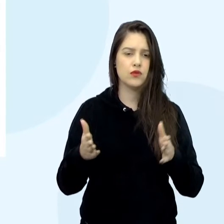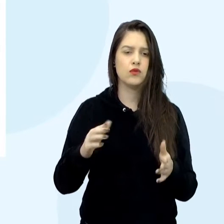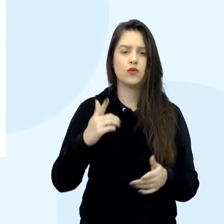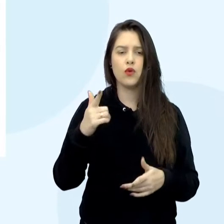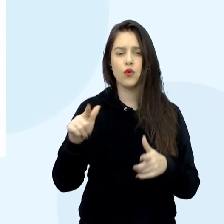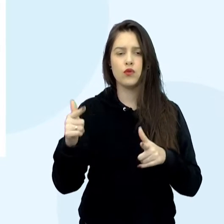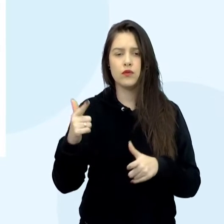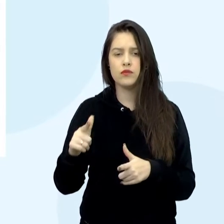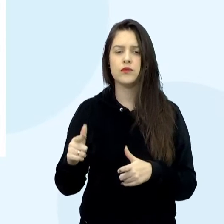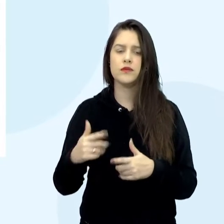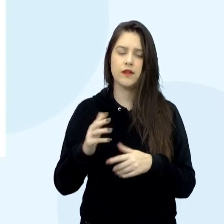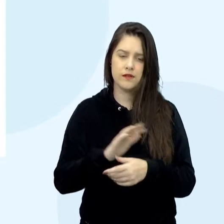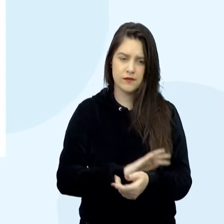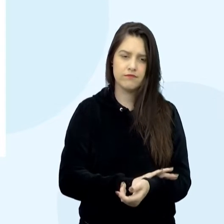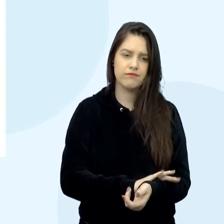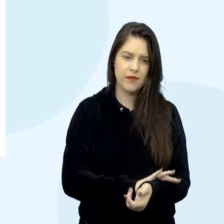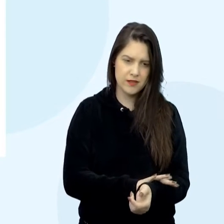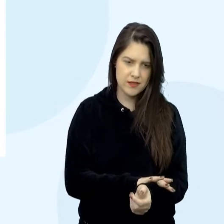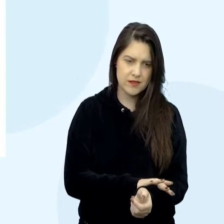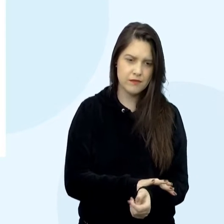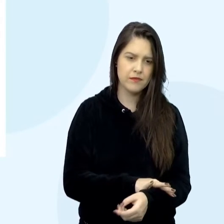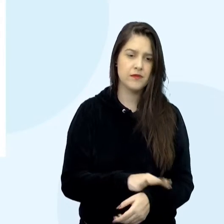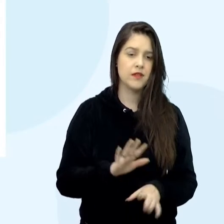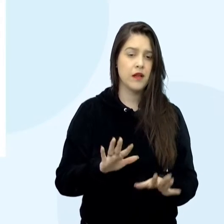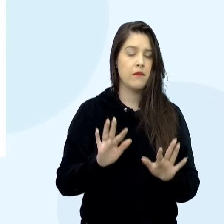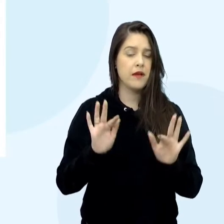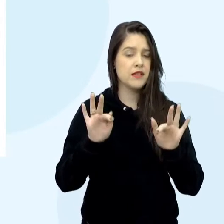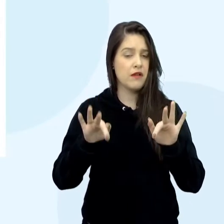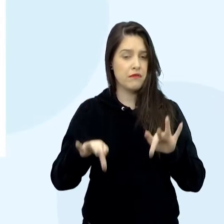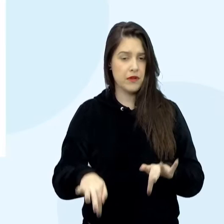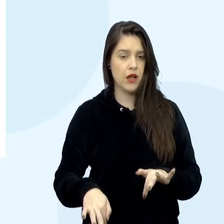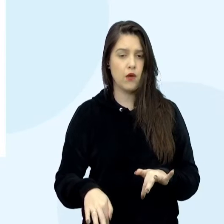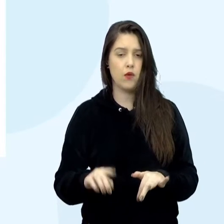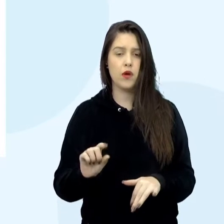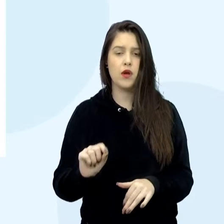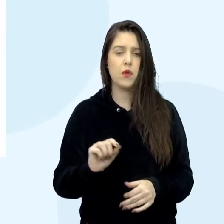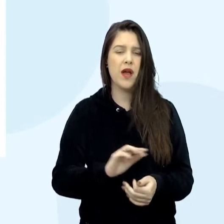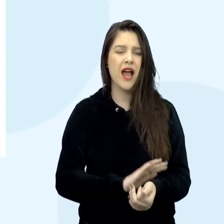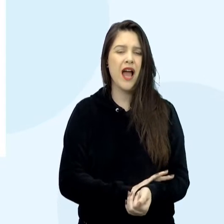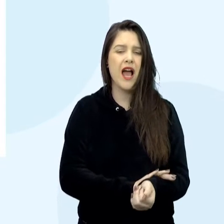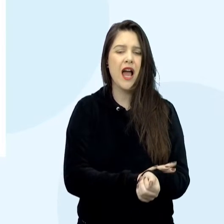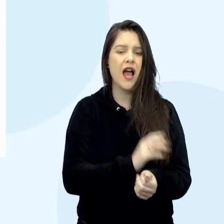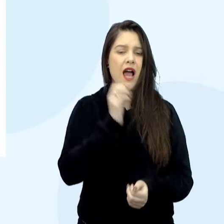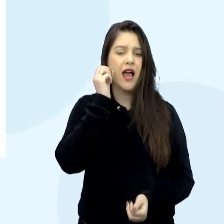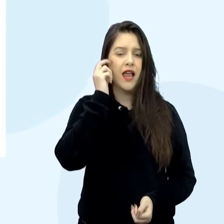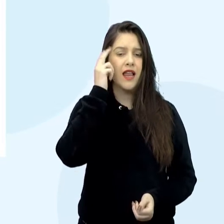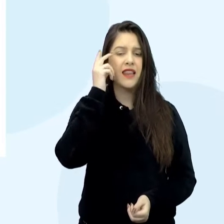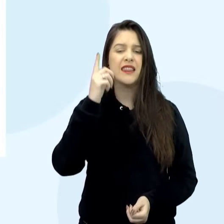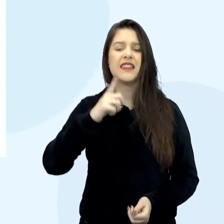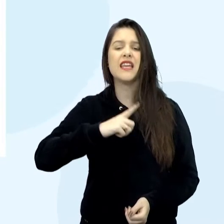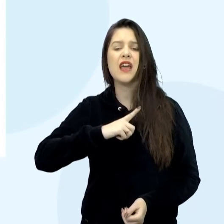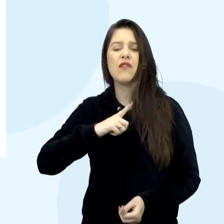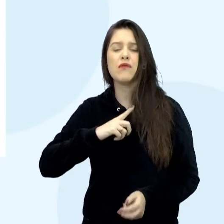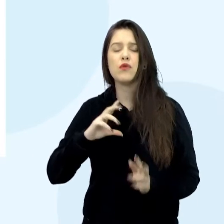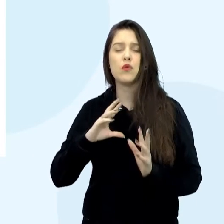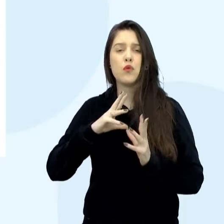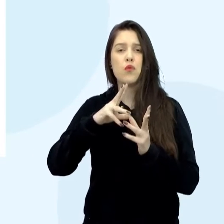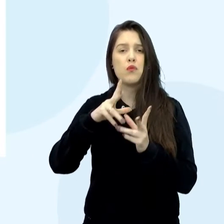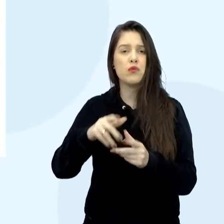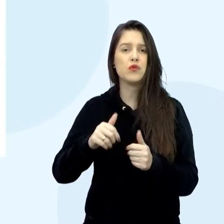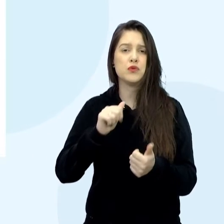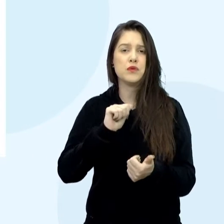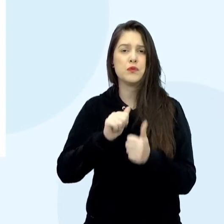tantos outros vocábulos racistas. Mas, afinal, o que o racismo estrutural tem a ver com o